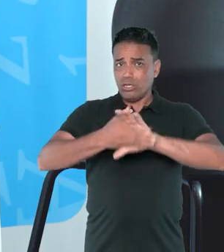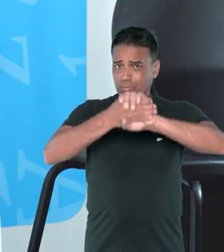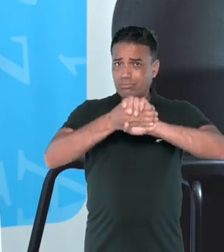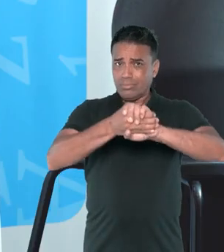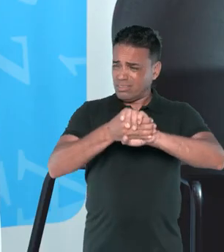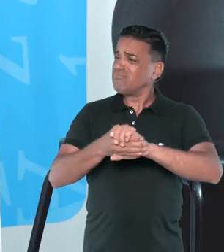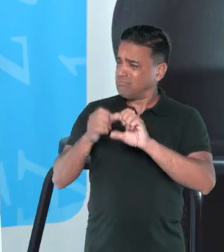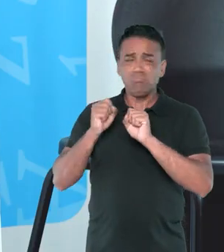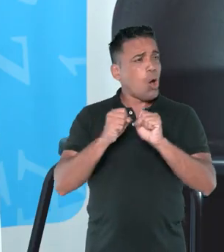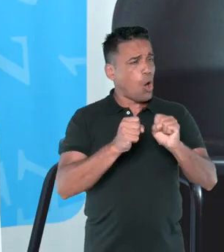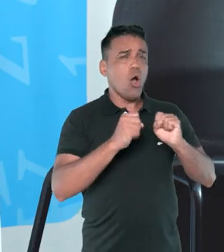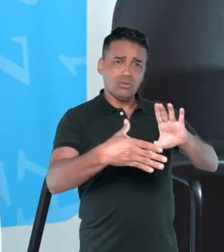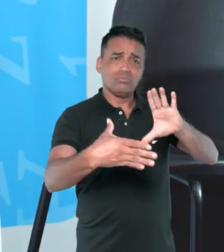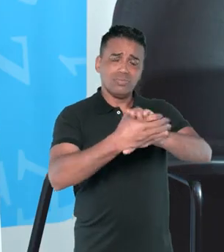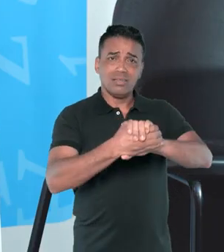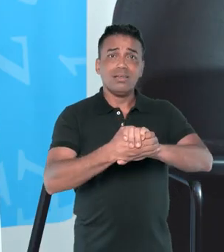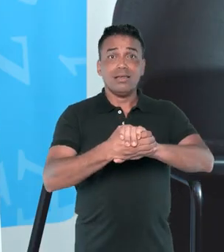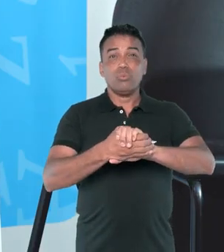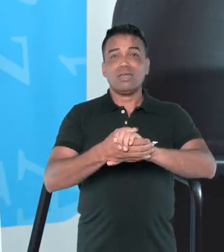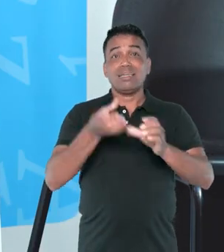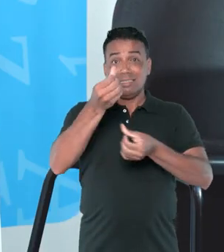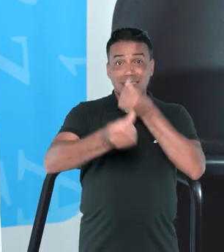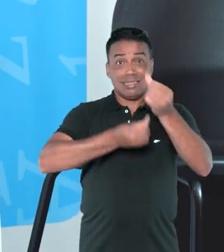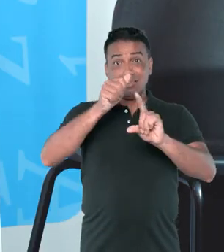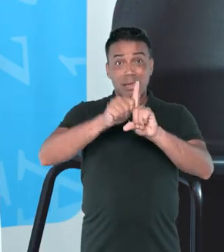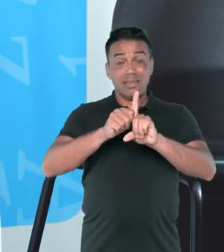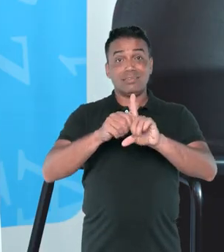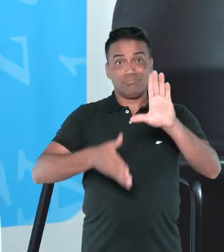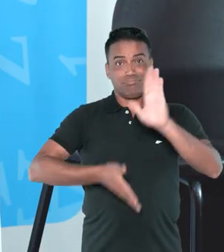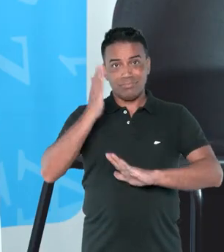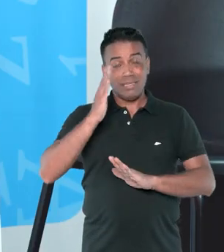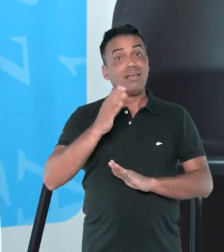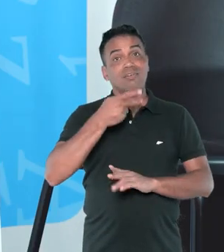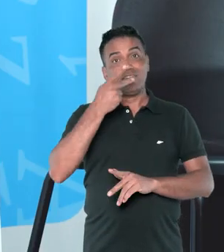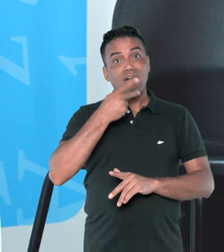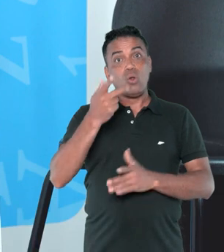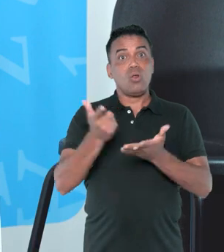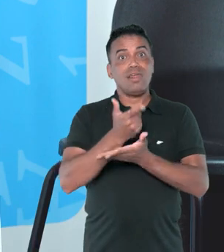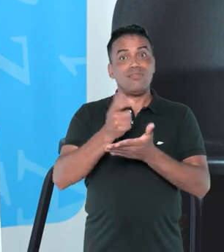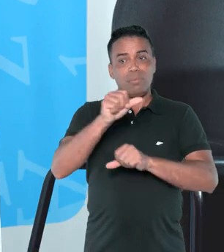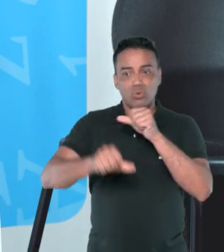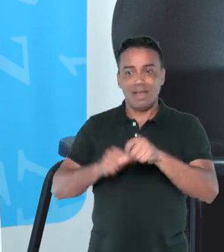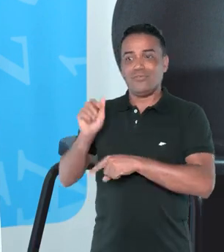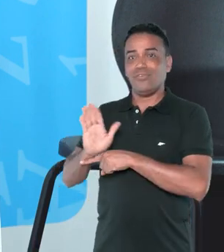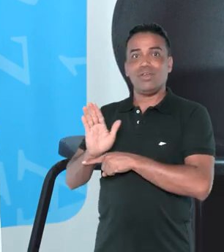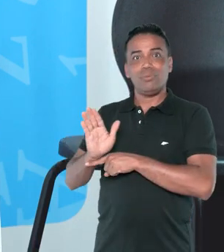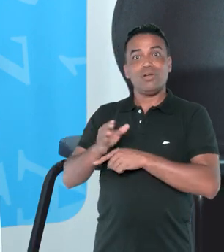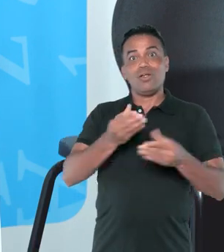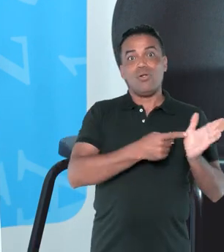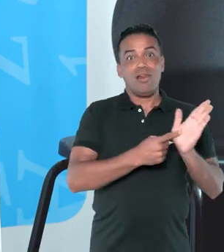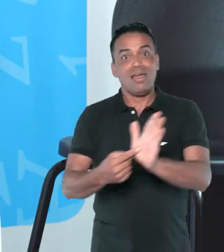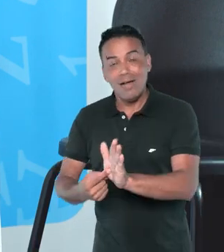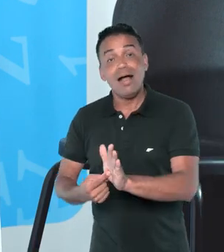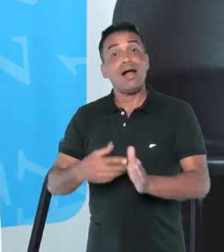apertar minha mão. Eu disse, posso apertar a sua mão. Ele disse, é porque eu vou sair daqui a 6 meses, e a senhora falou que esse livro vai virar filme. E aí eu quero